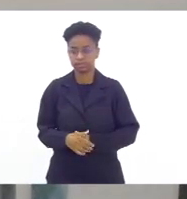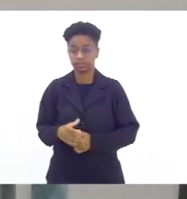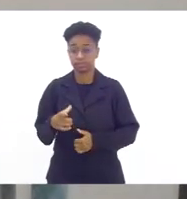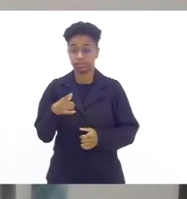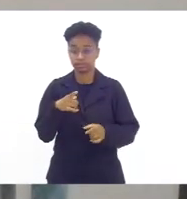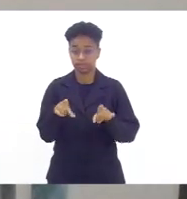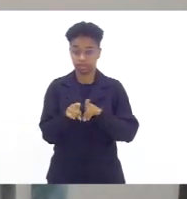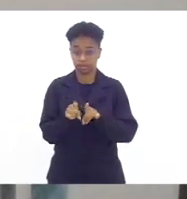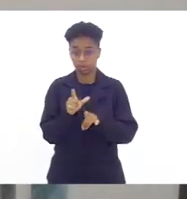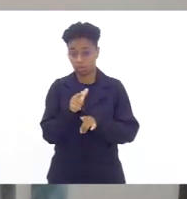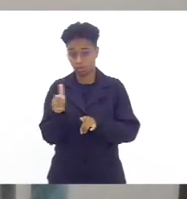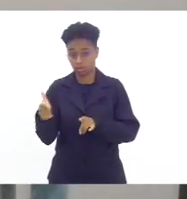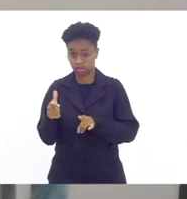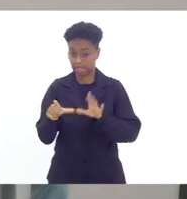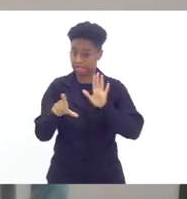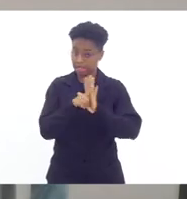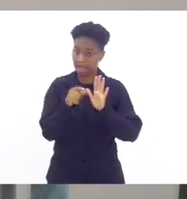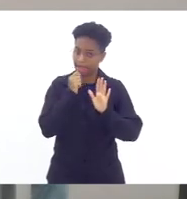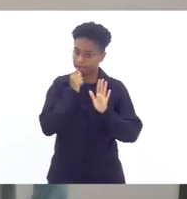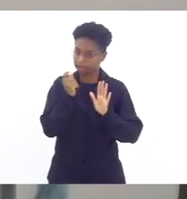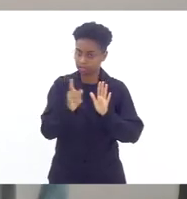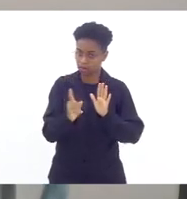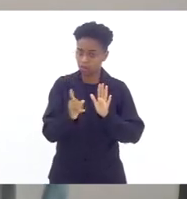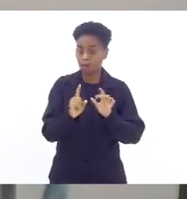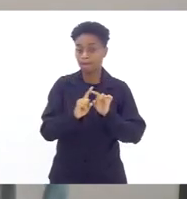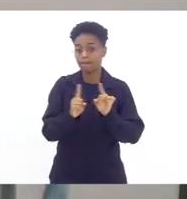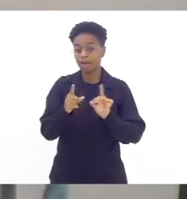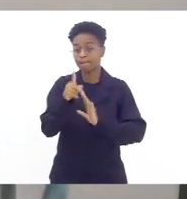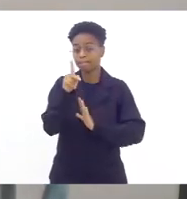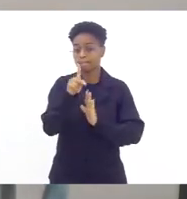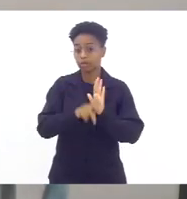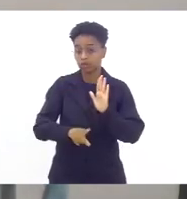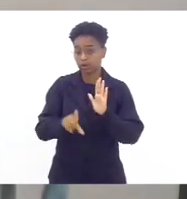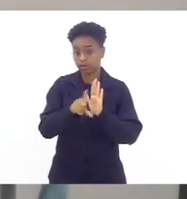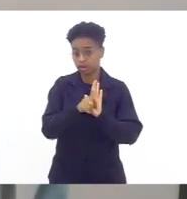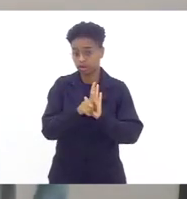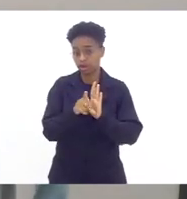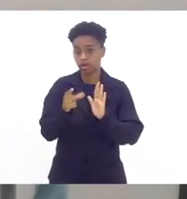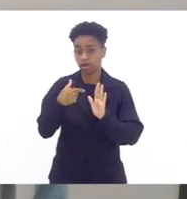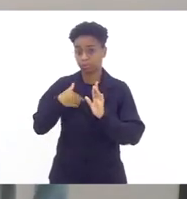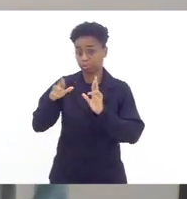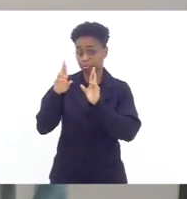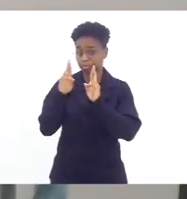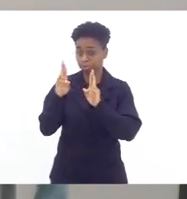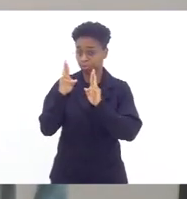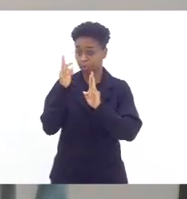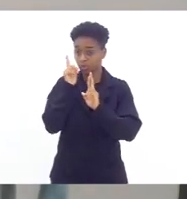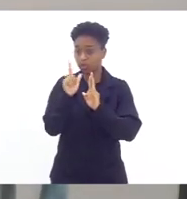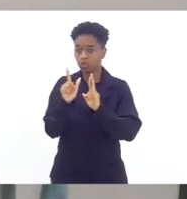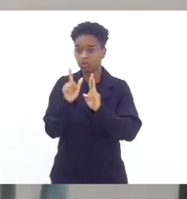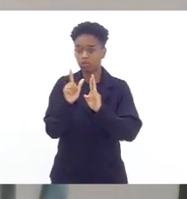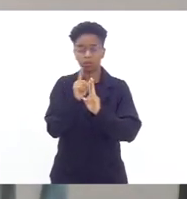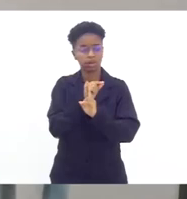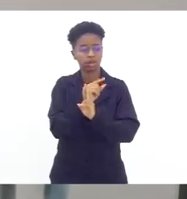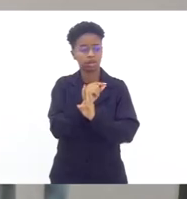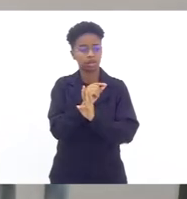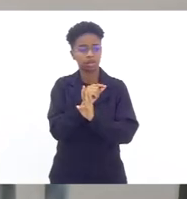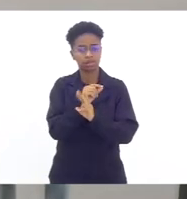não é Leia ainda mas é um projeto de lei que eu tô com uma esperança de conseguir